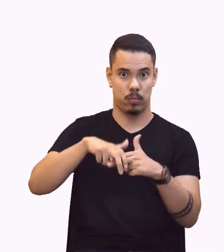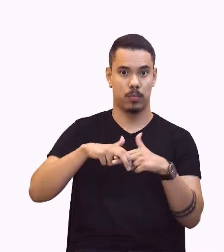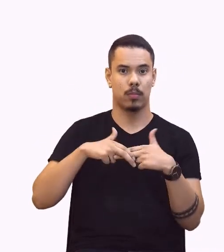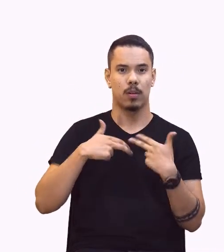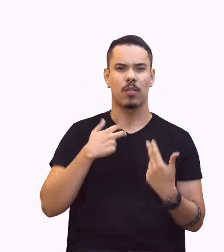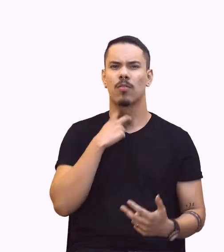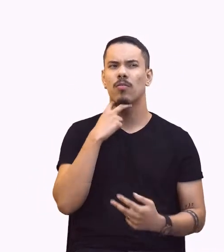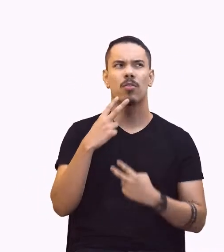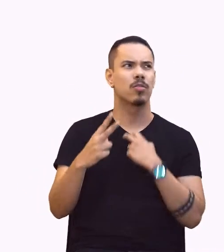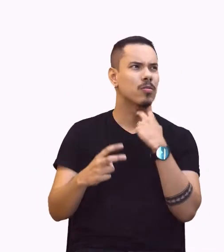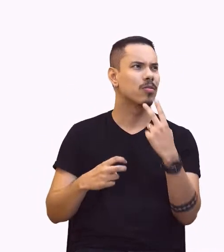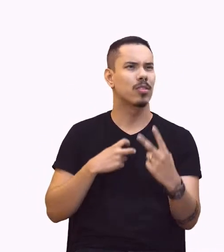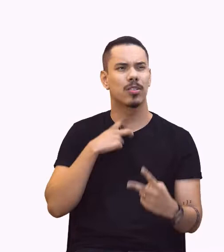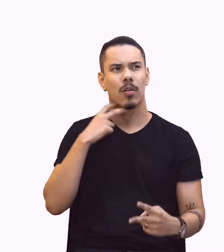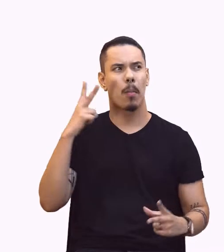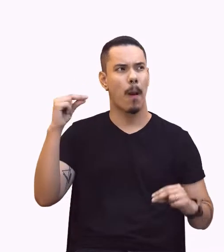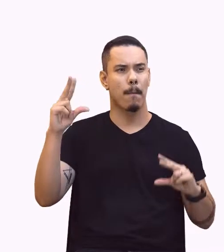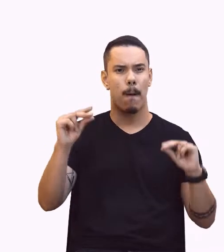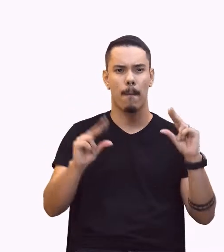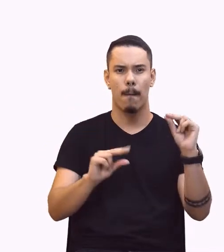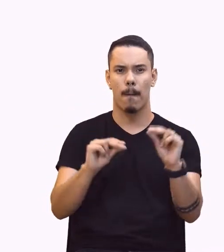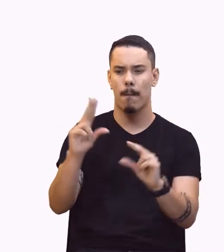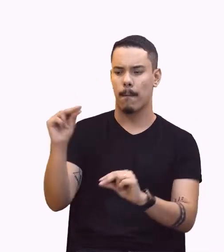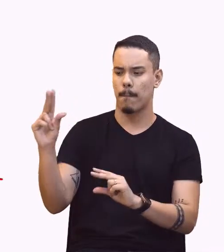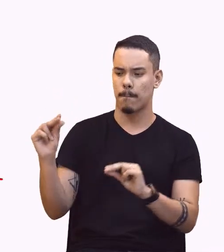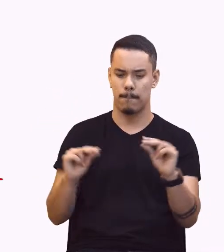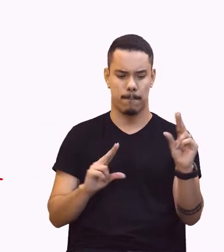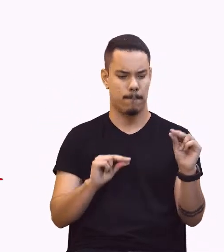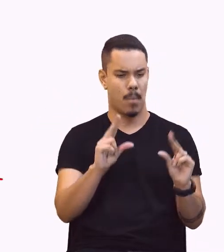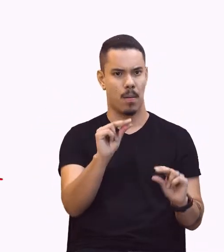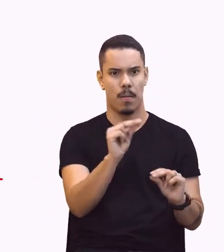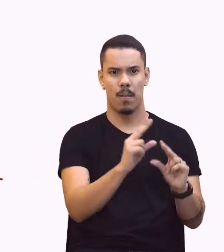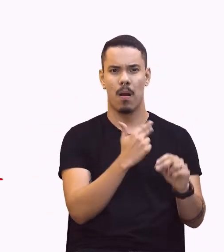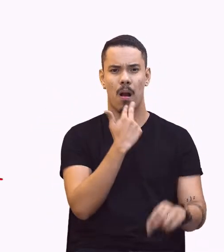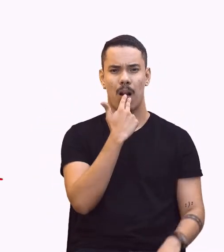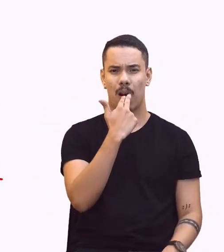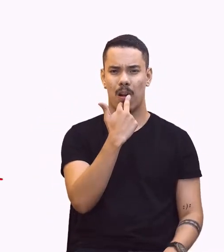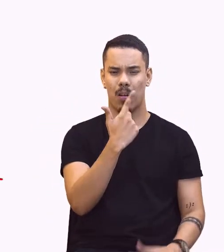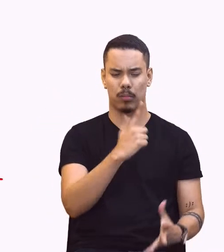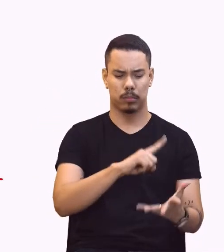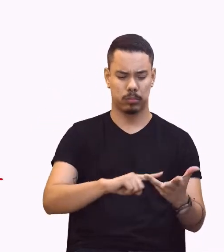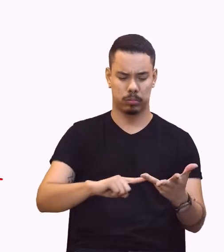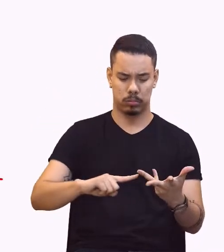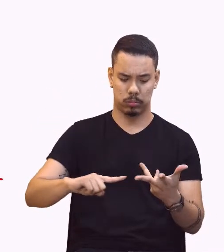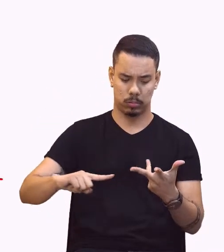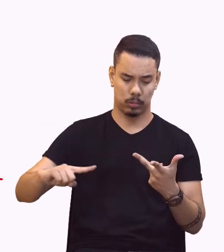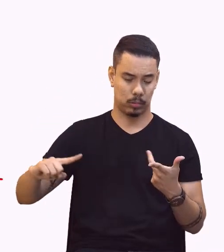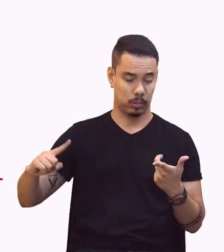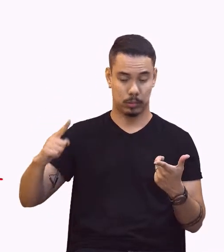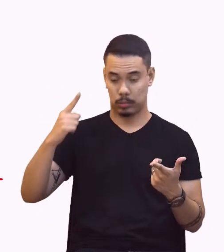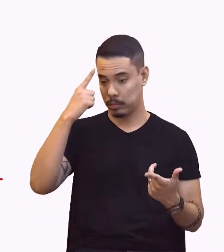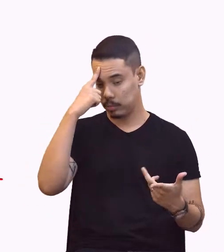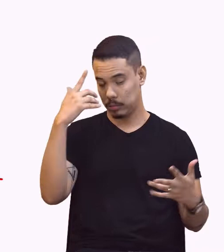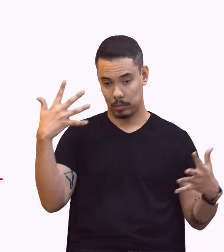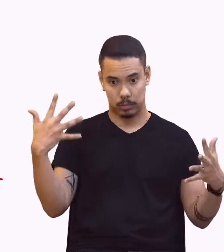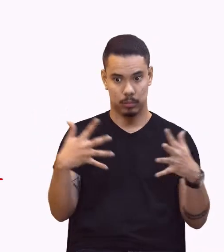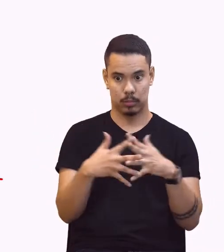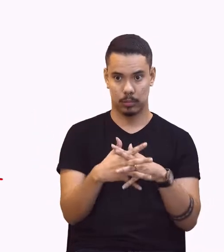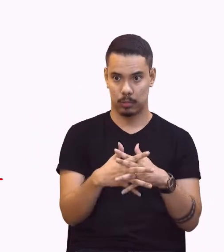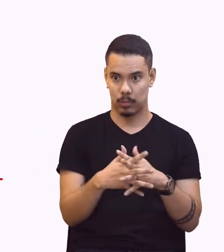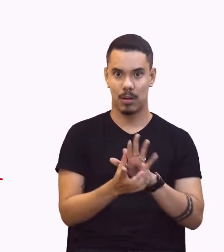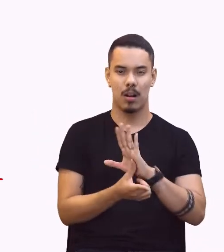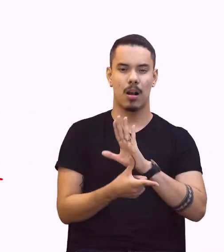olha só, por isso que as vozes soavam em diversas línguas, não era somente a língua grega,